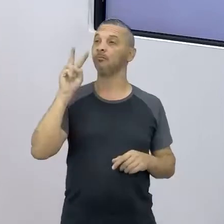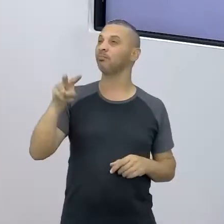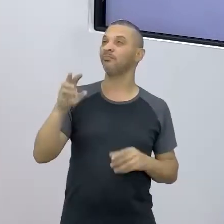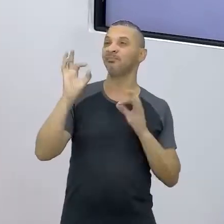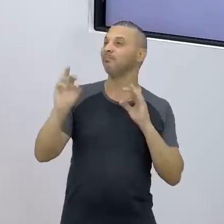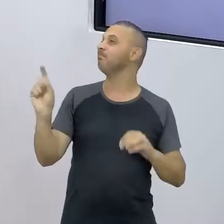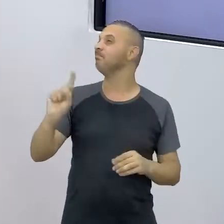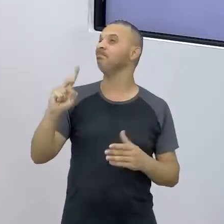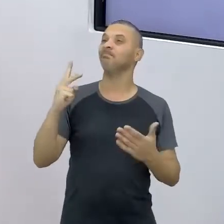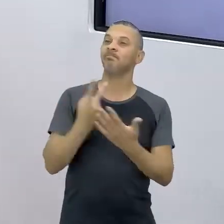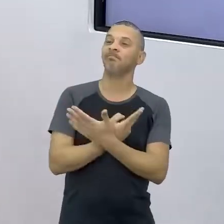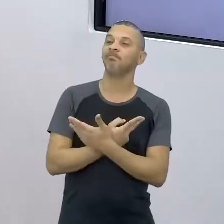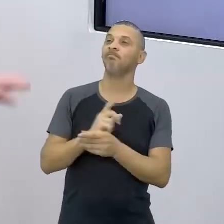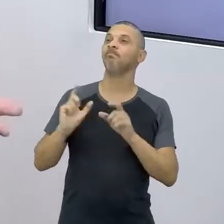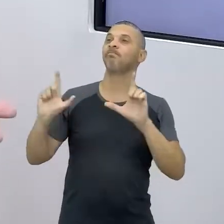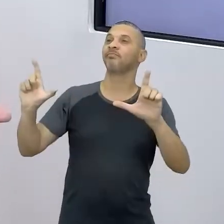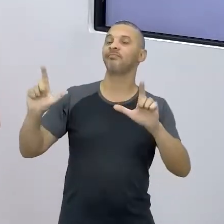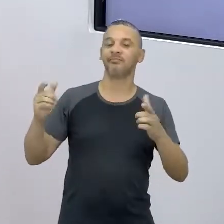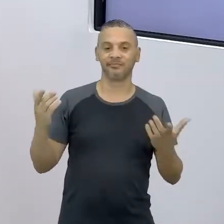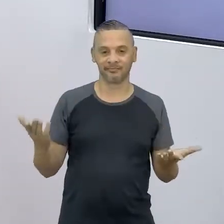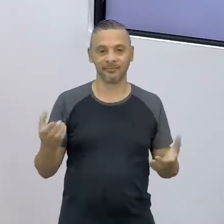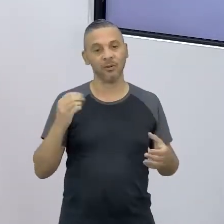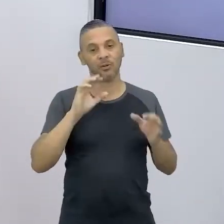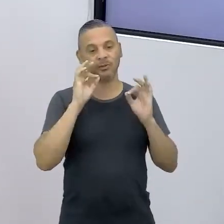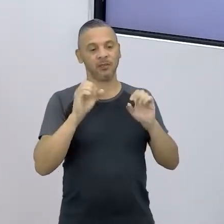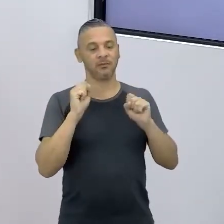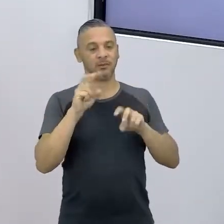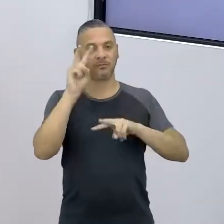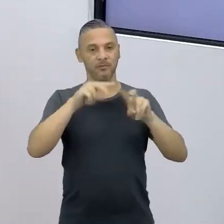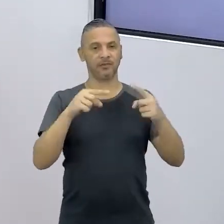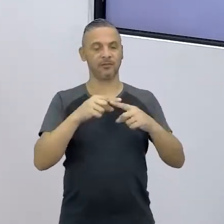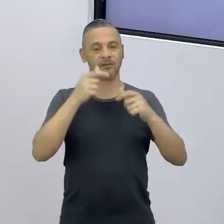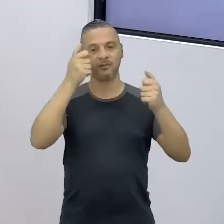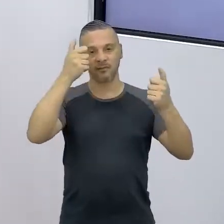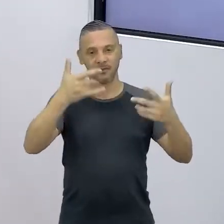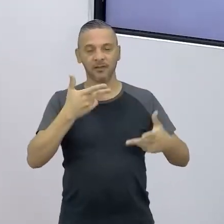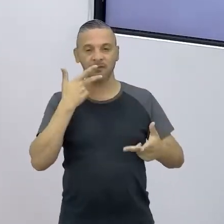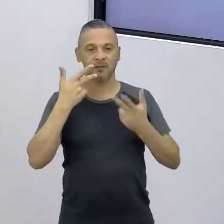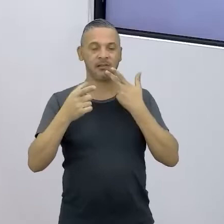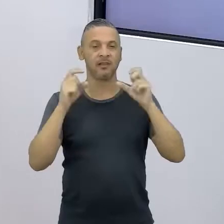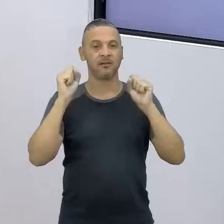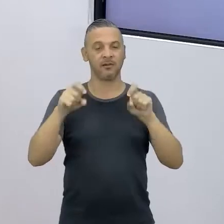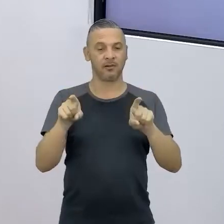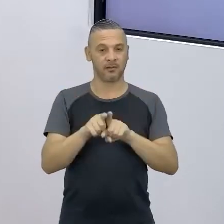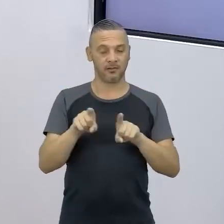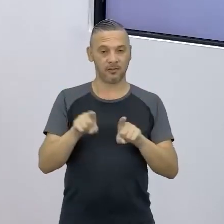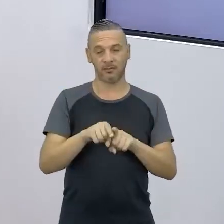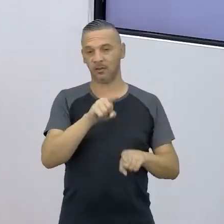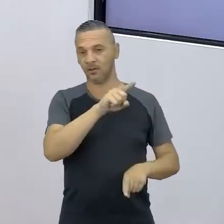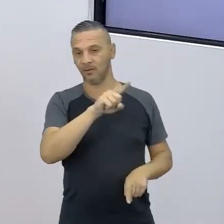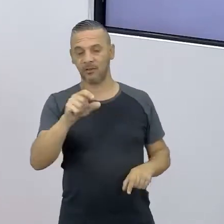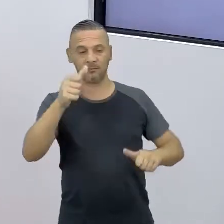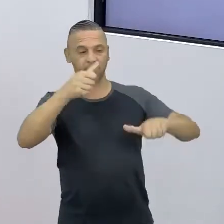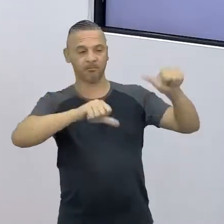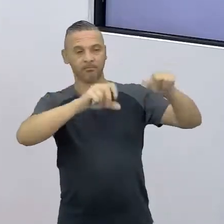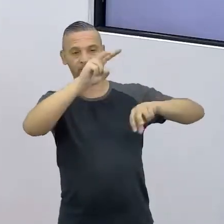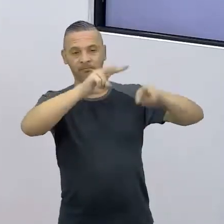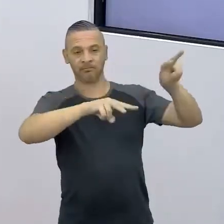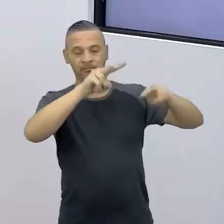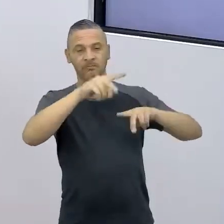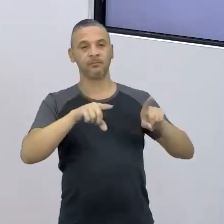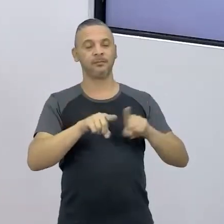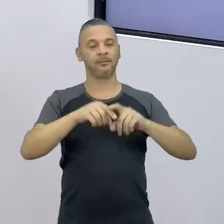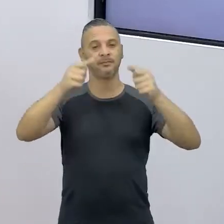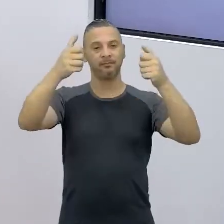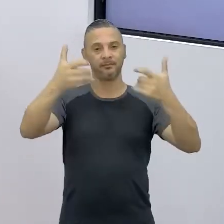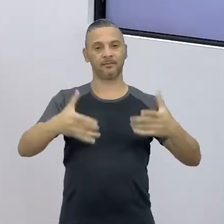deu certo, ou as coisas que deram muito certo, que vocês podem comentar depois entre vocês, na avaliação, autoavaliação, e comentar